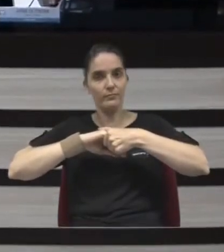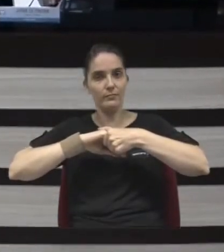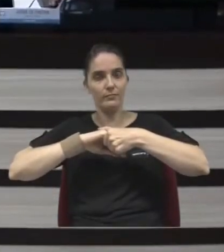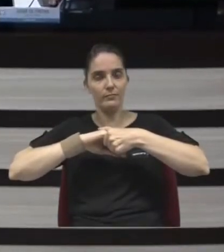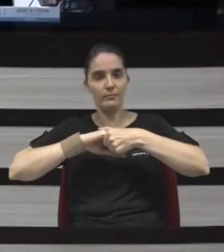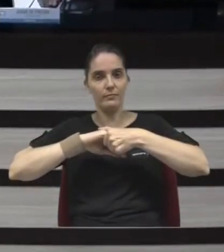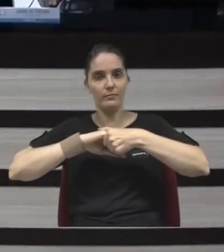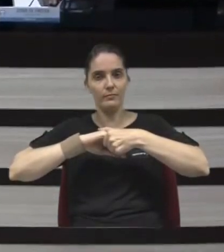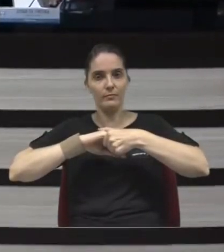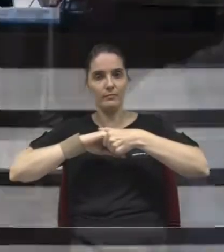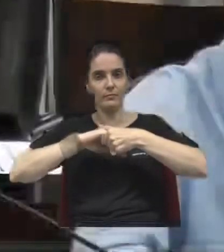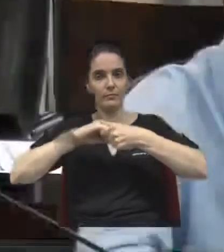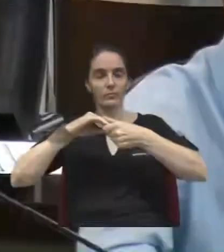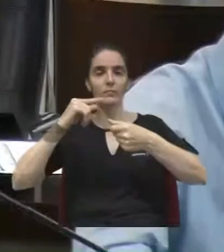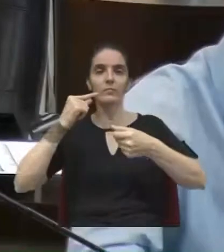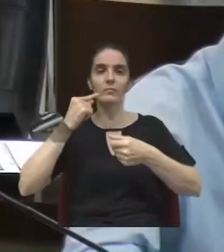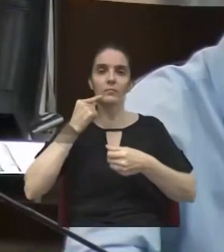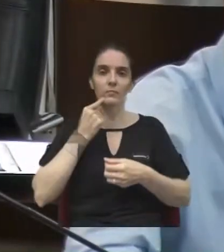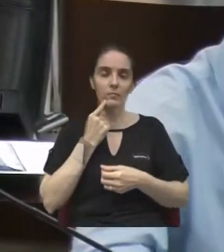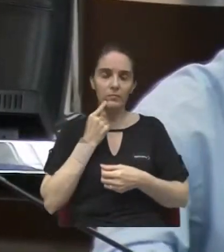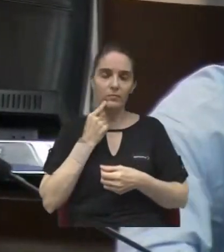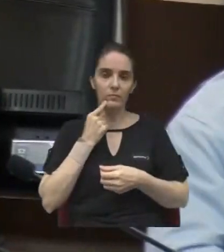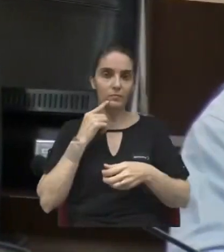nobre vereador, pelo requerimento.